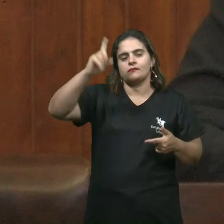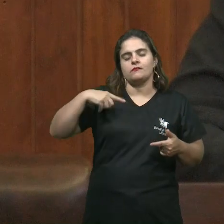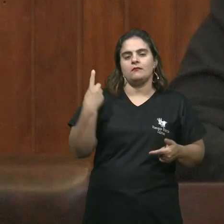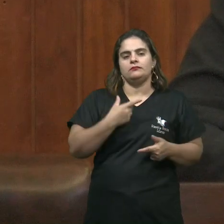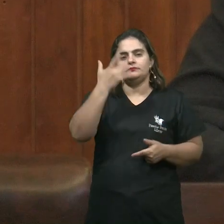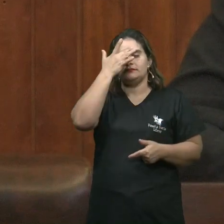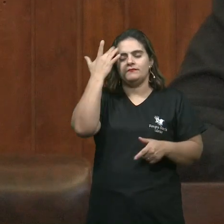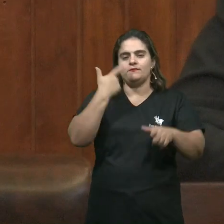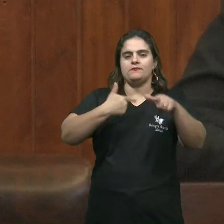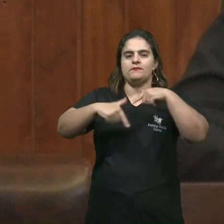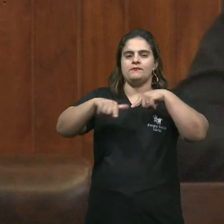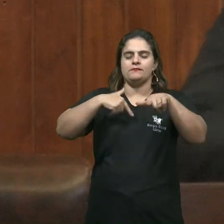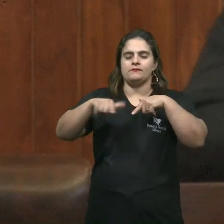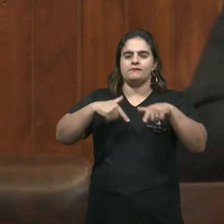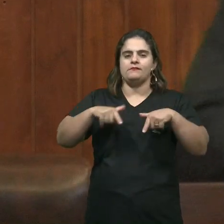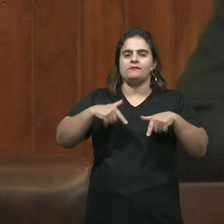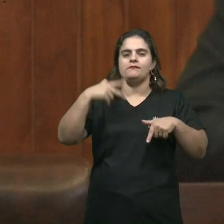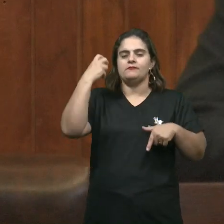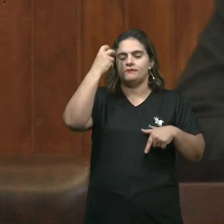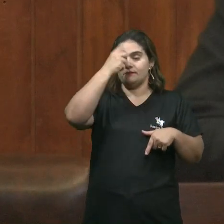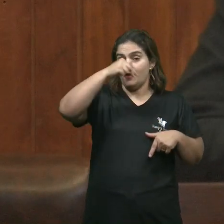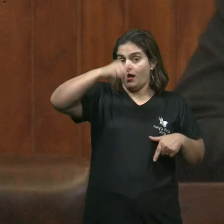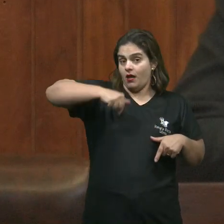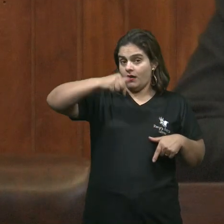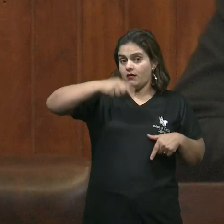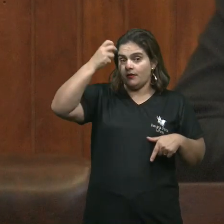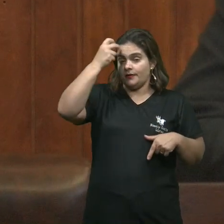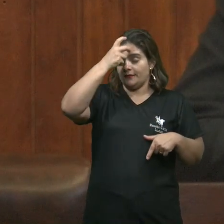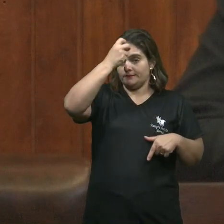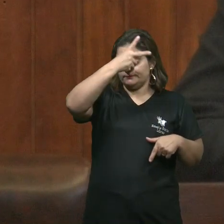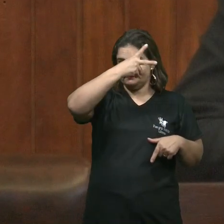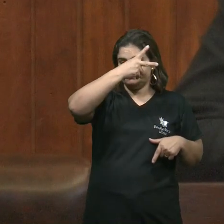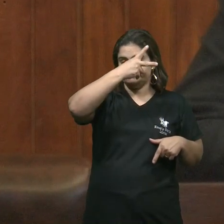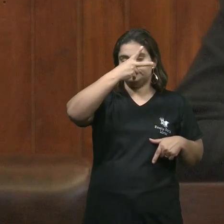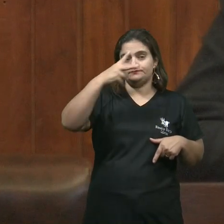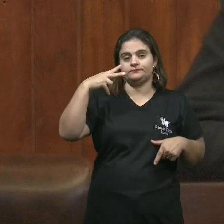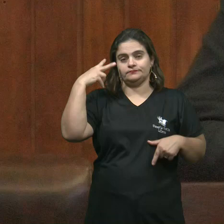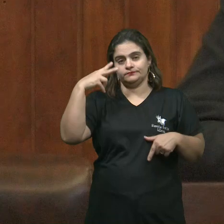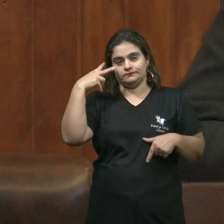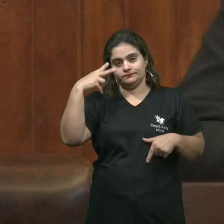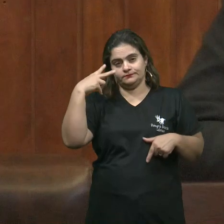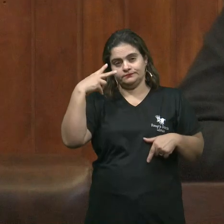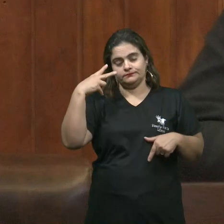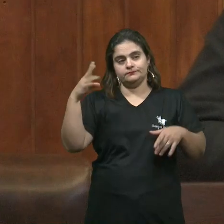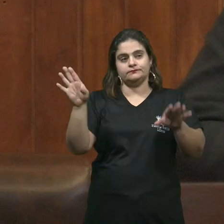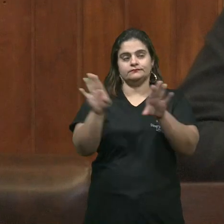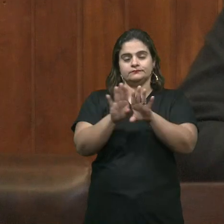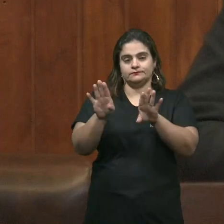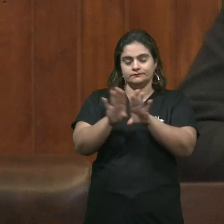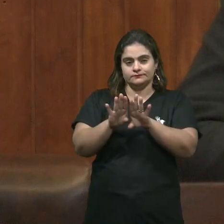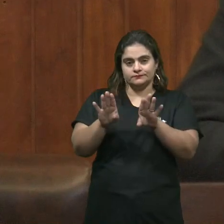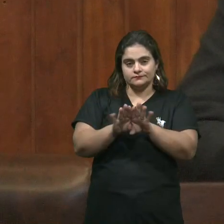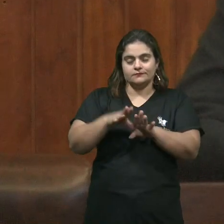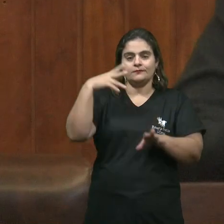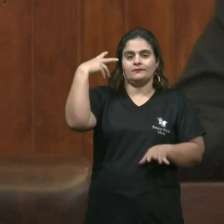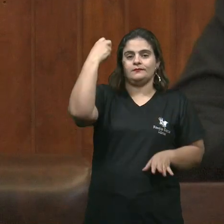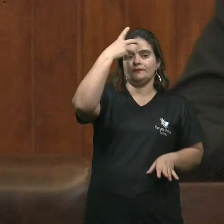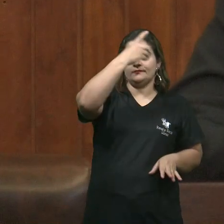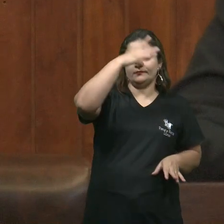nossos servidores, tanto na gestão do ex-prefeito Vinícius Camarinha, quanto na do atual prefeito Daniel Alonso.